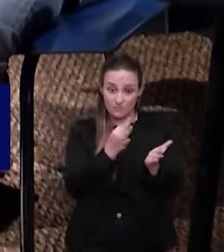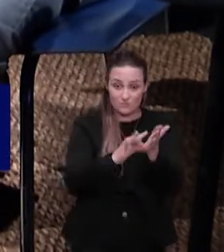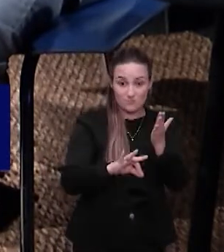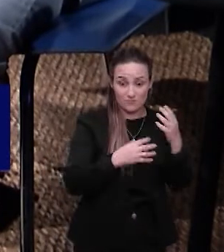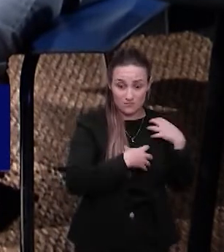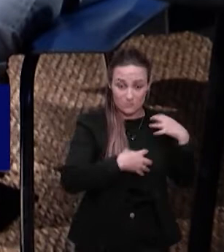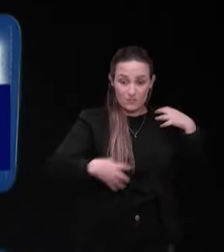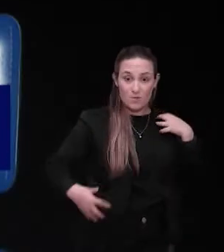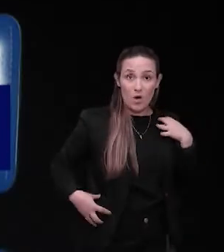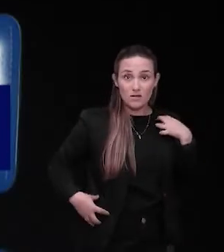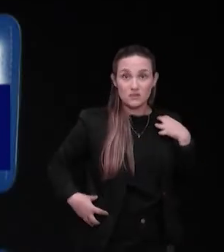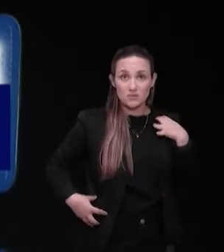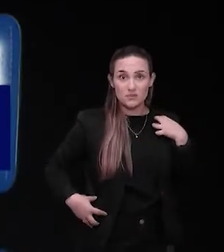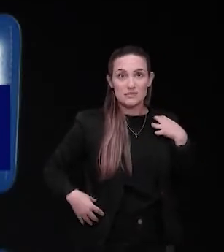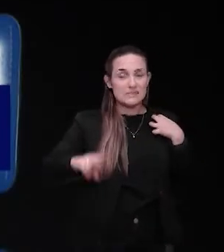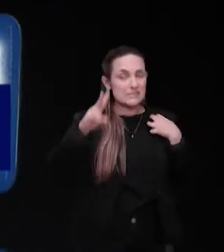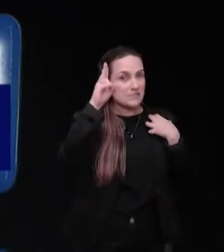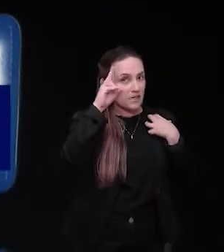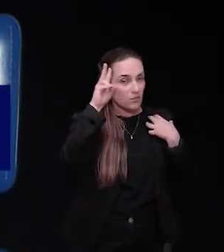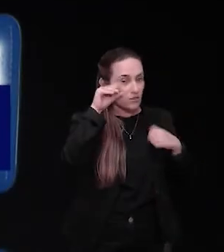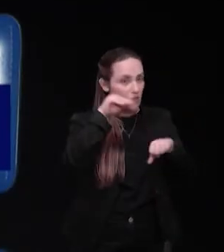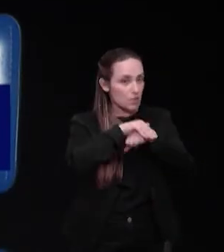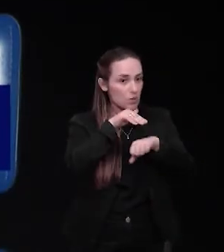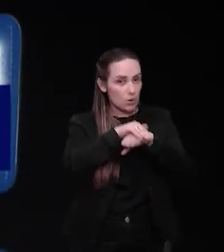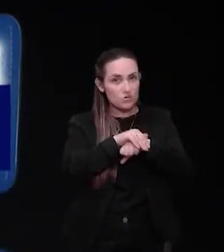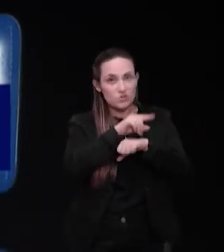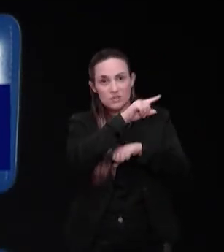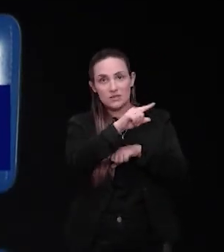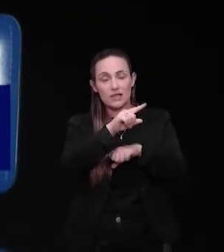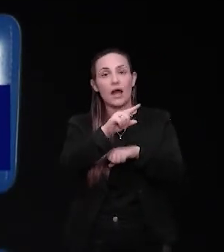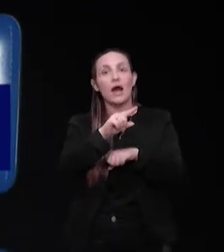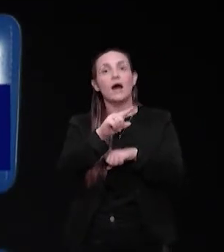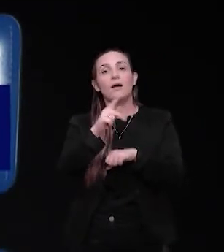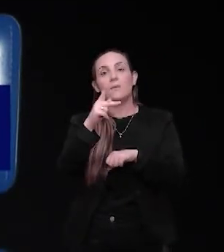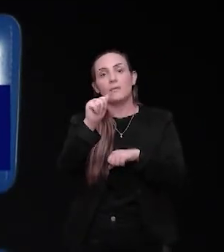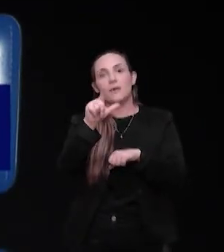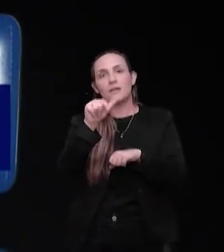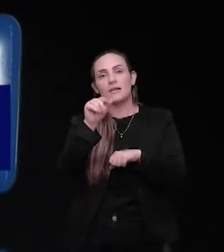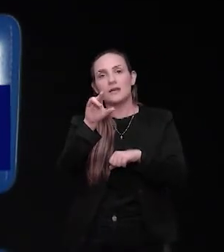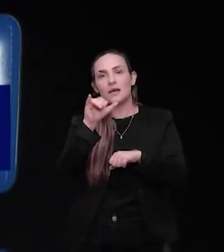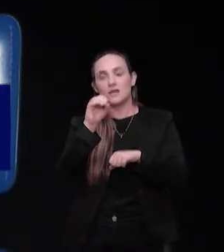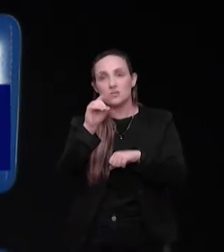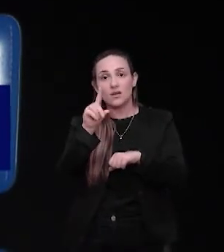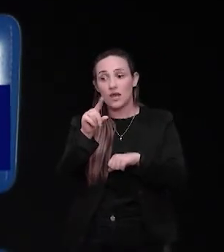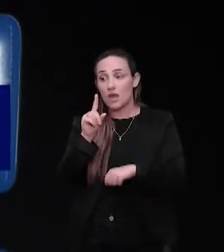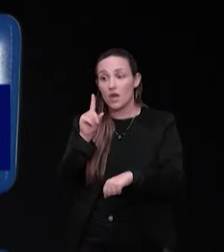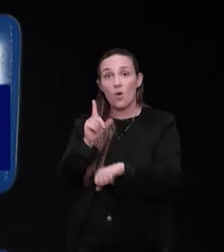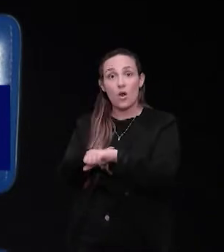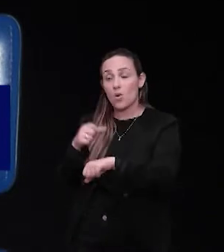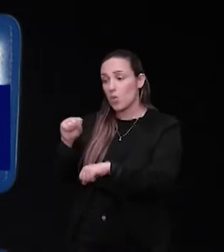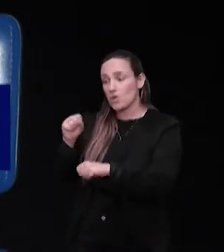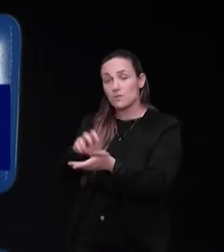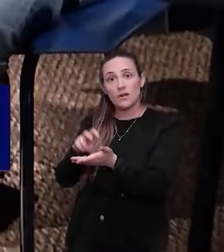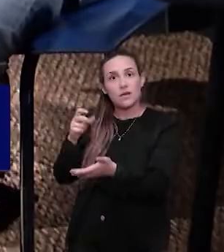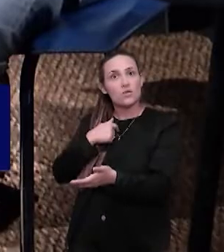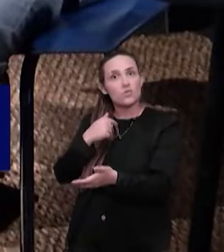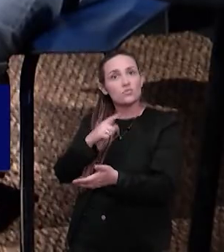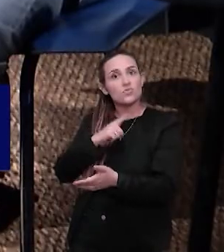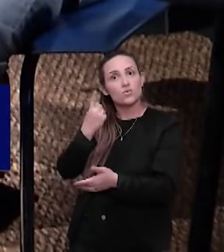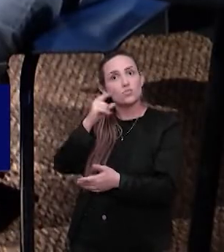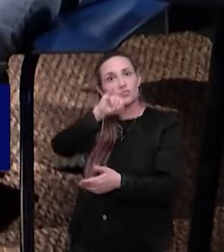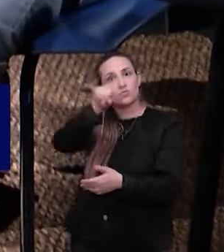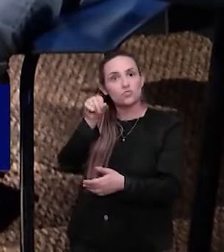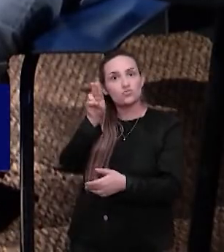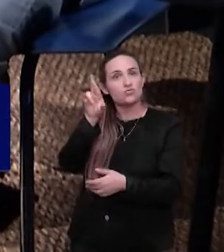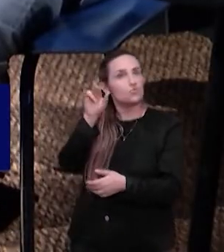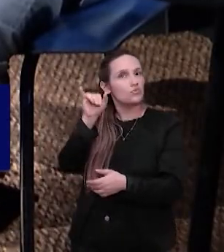maio de 2004, dia 3, posse foi à noite, no Palácio Popular da Cultura, 8 horas da manhã do dia seguinte tinha júri, lá em São Gabriel.